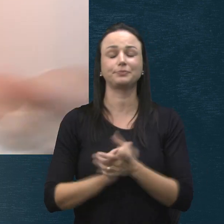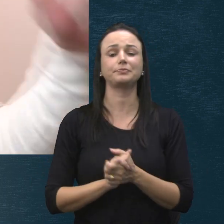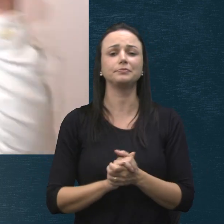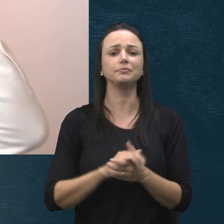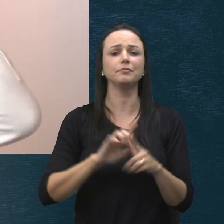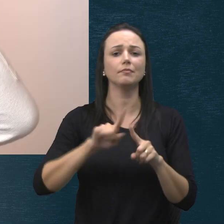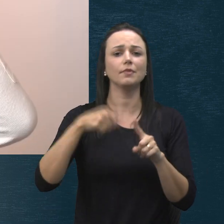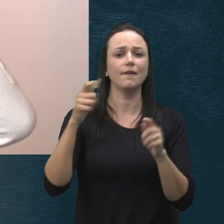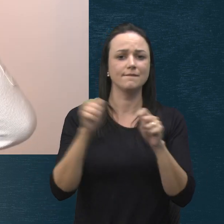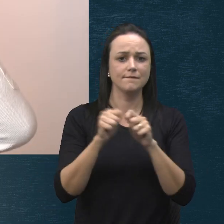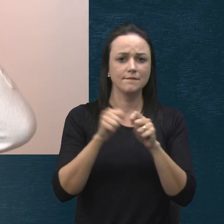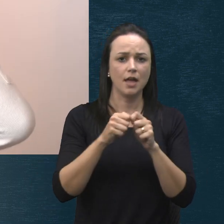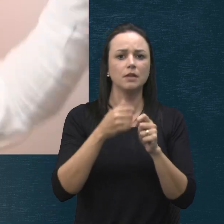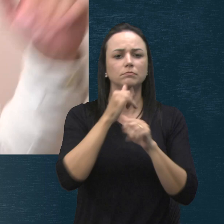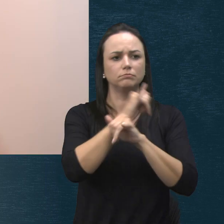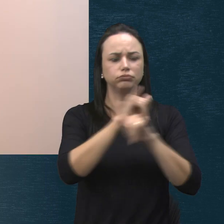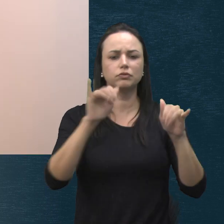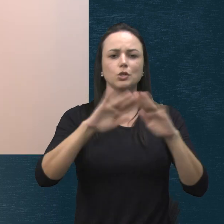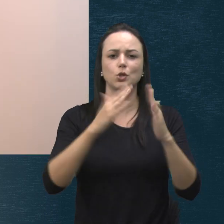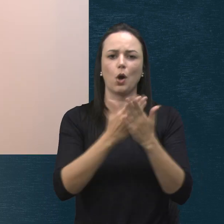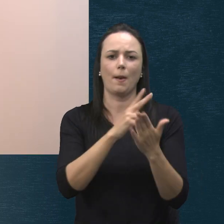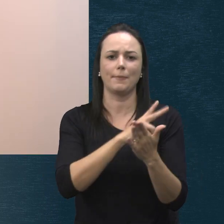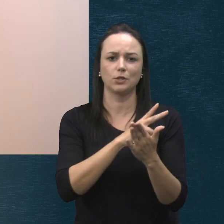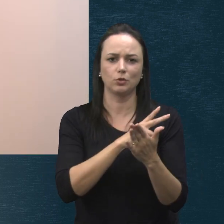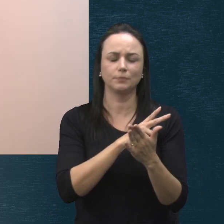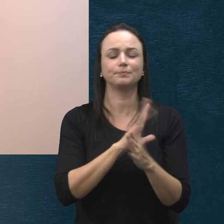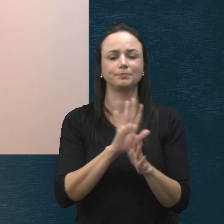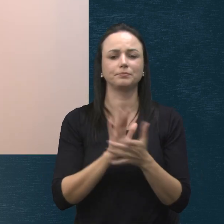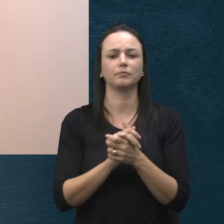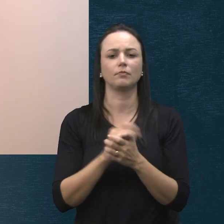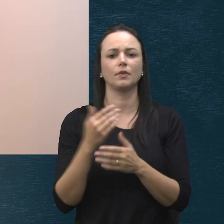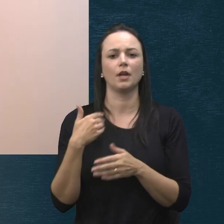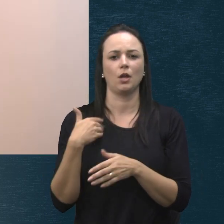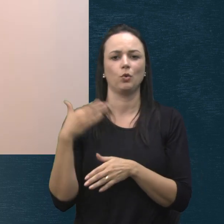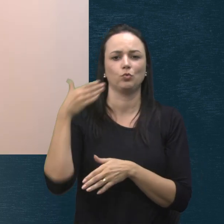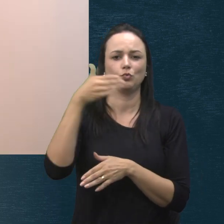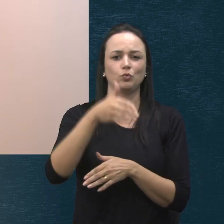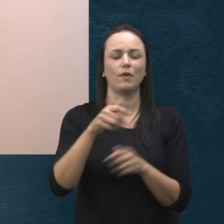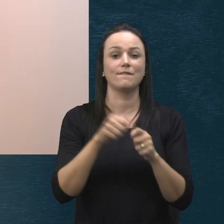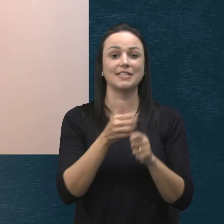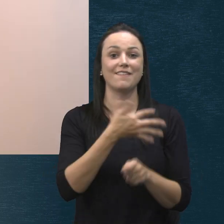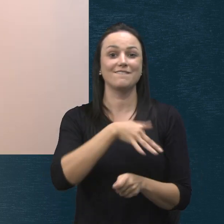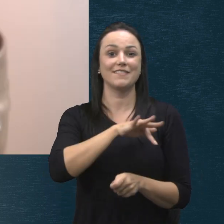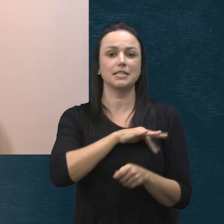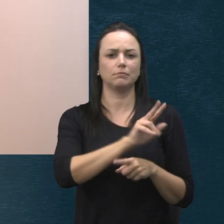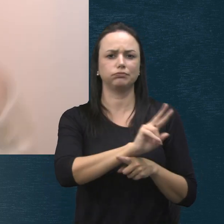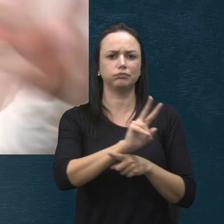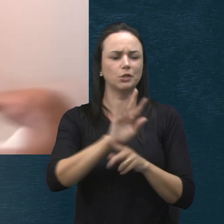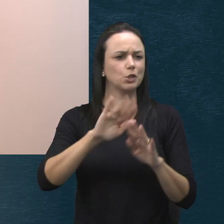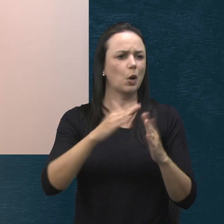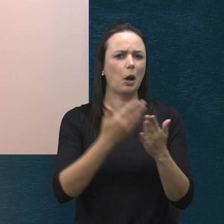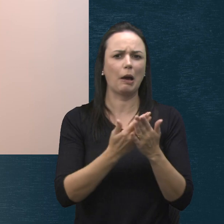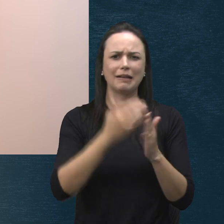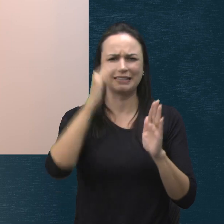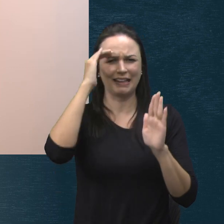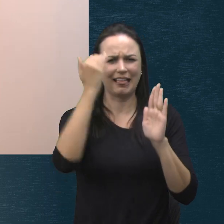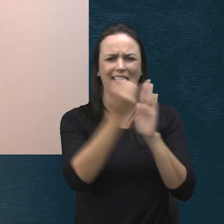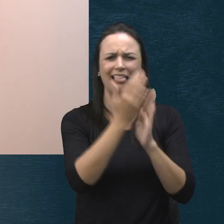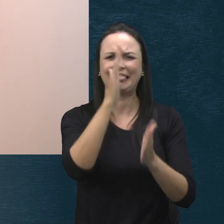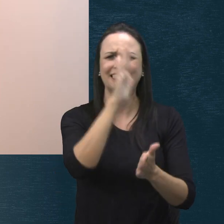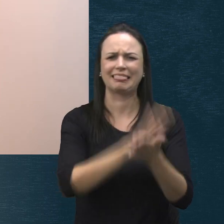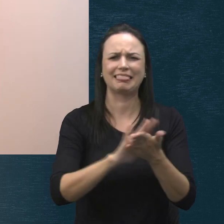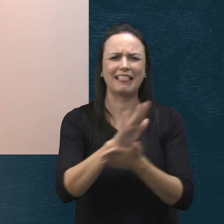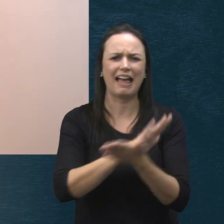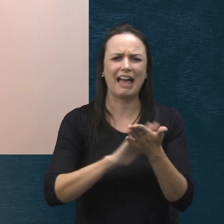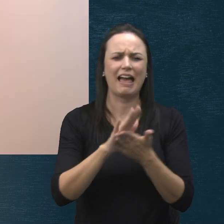a gente notificou as escolas particulares tudo. Fomos fazer a fiscalização, eu fui, né? As escolas não cumpriam nada, a gente notificou tudo que eles precisavam fazer.